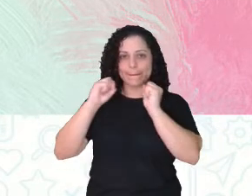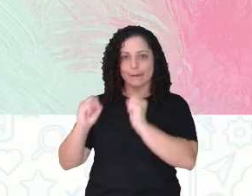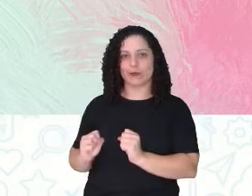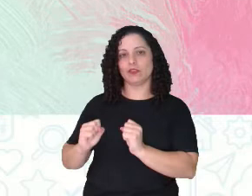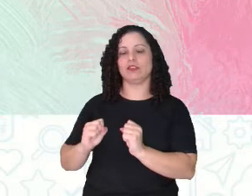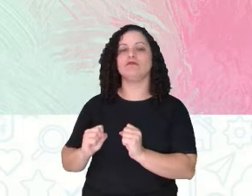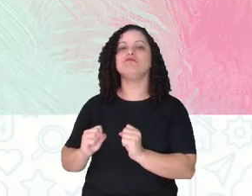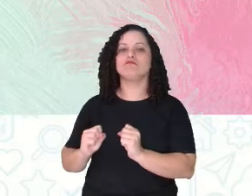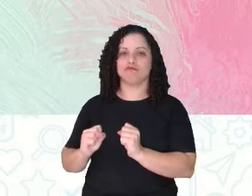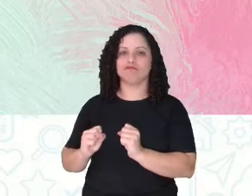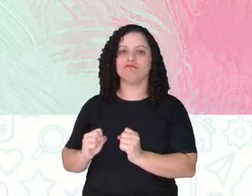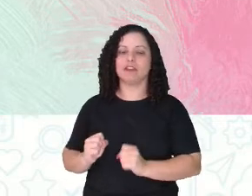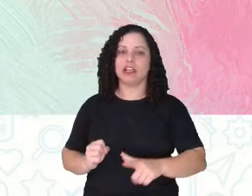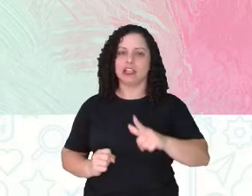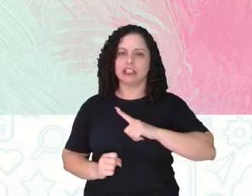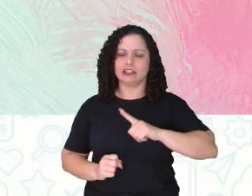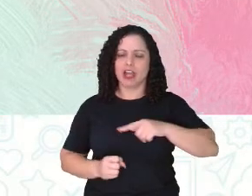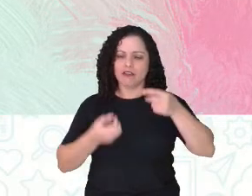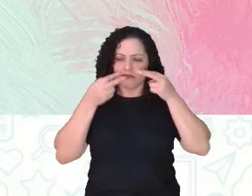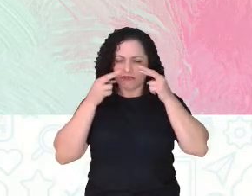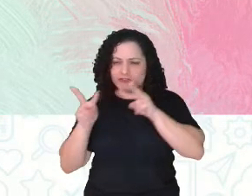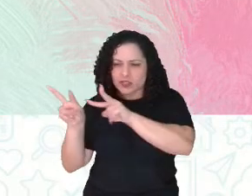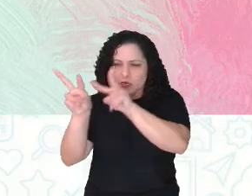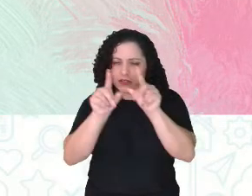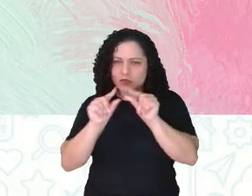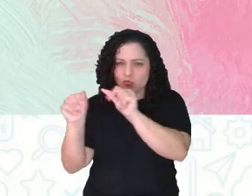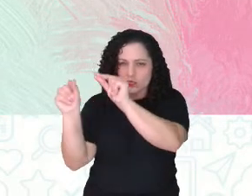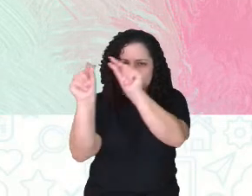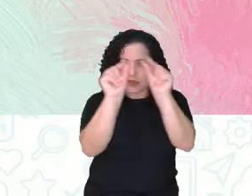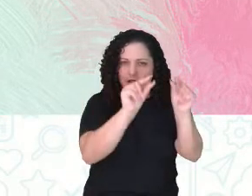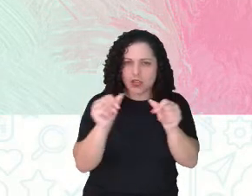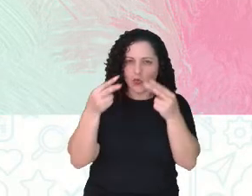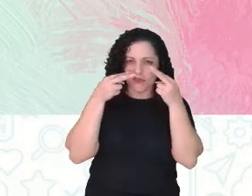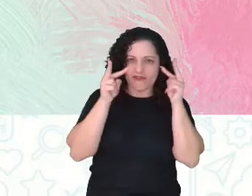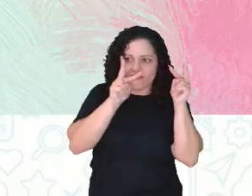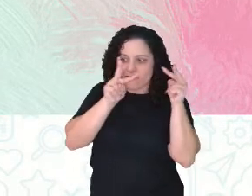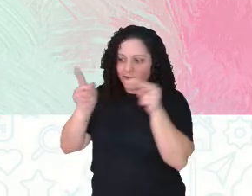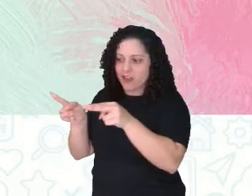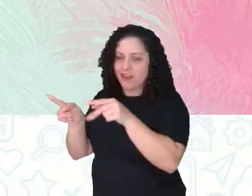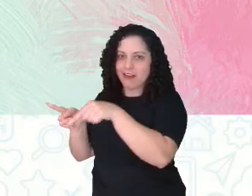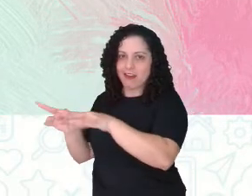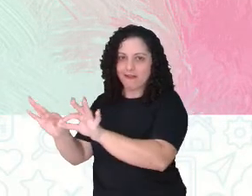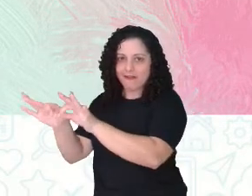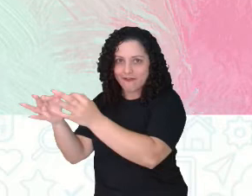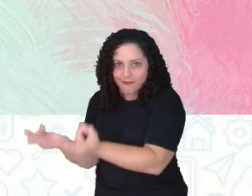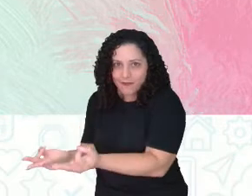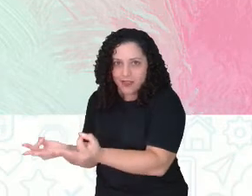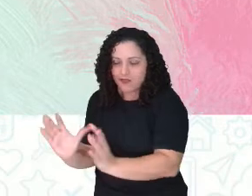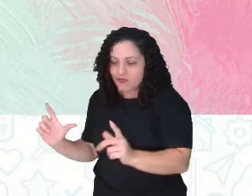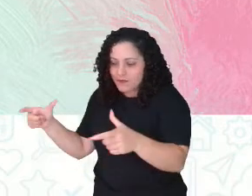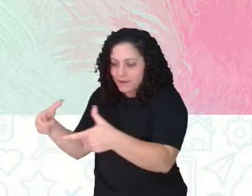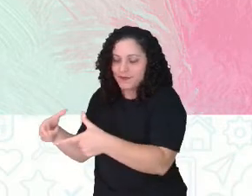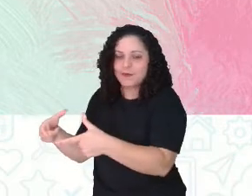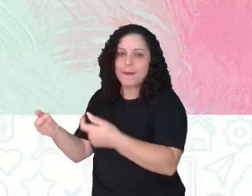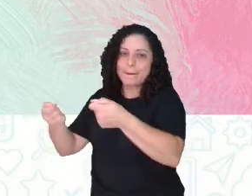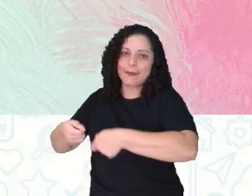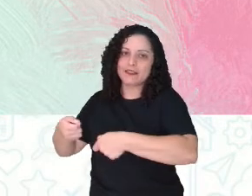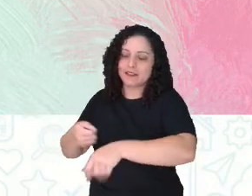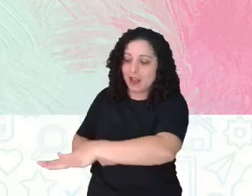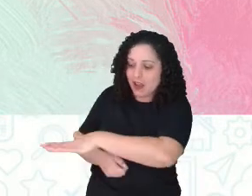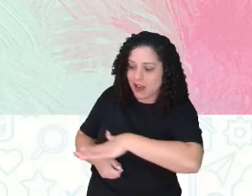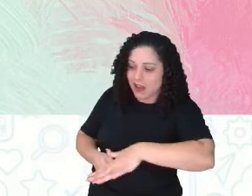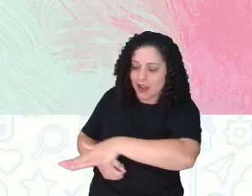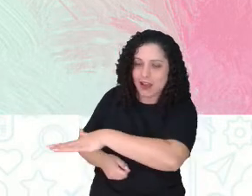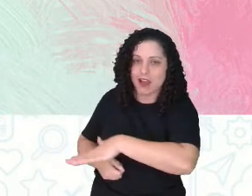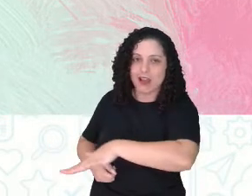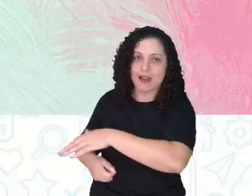se concentra ali, que visa o lucro, com os pequenos agricultores que precisam de um pequeno pedaço de terra para poder